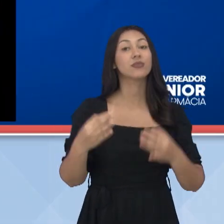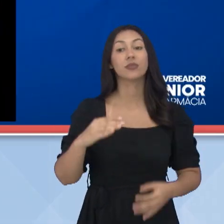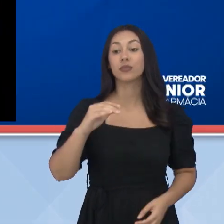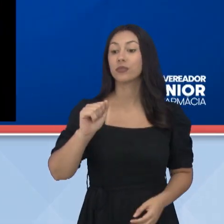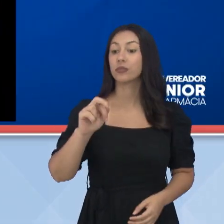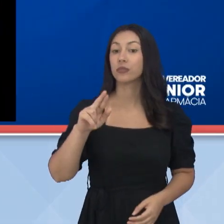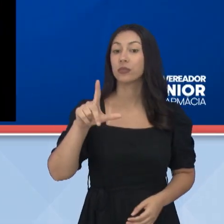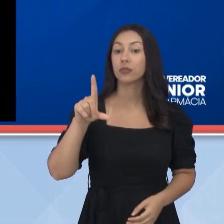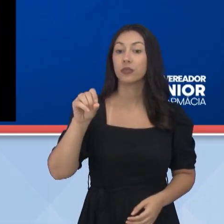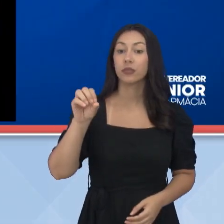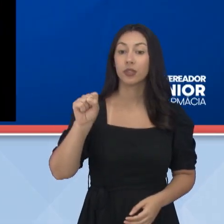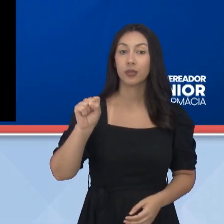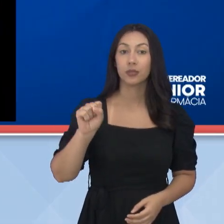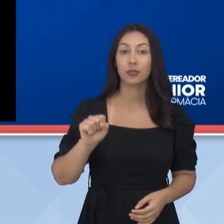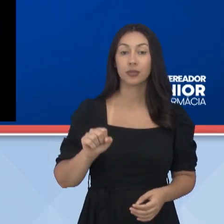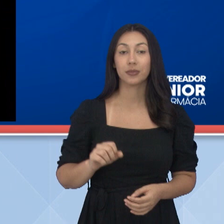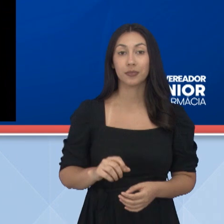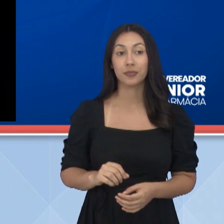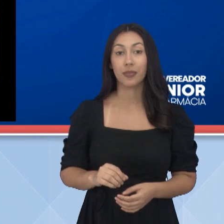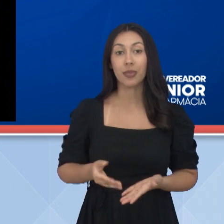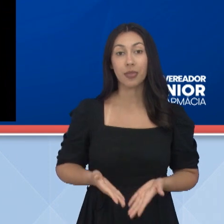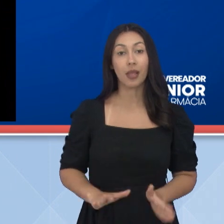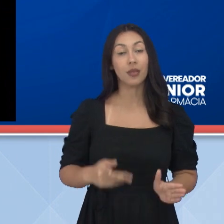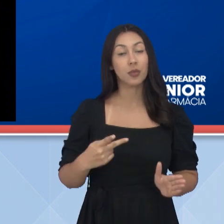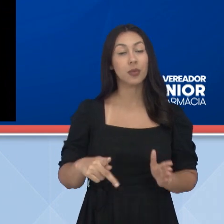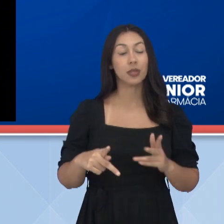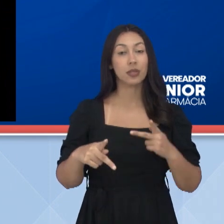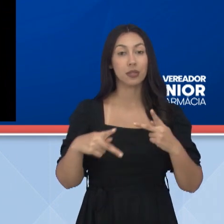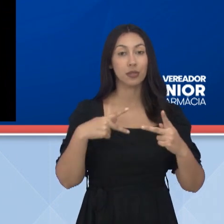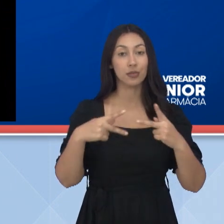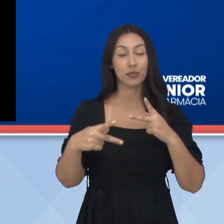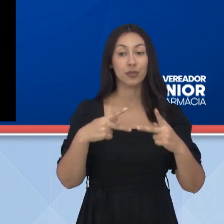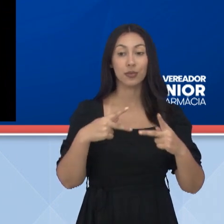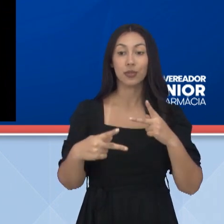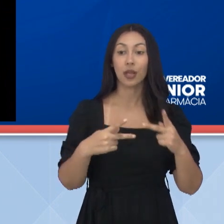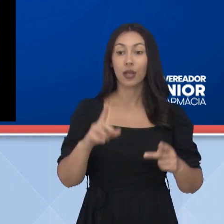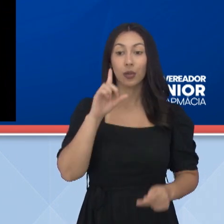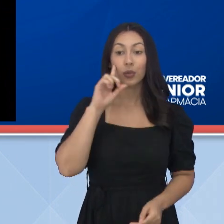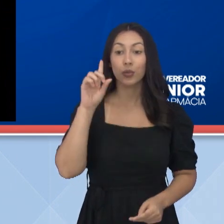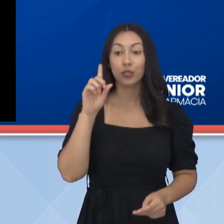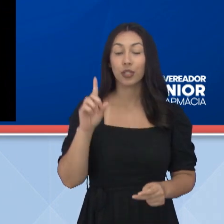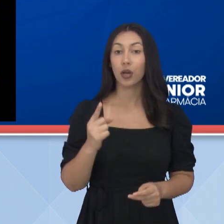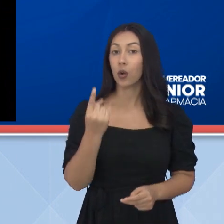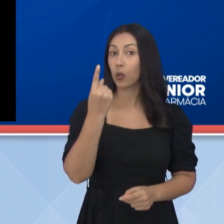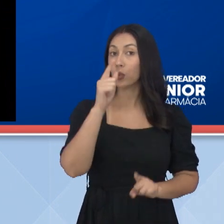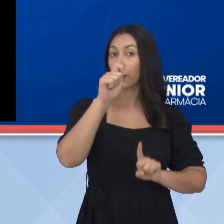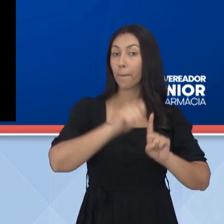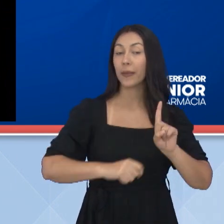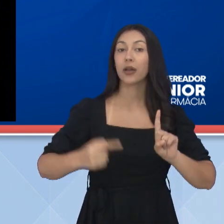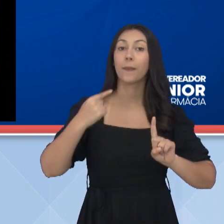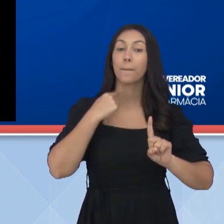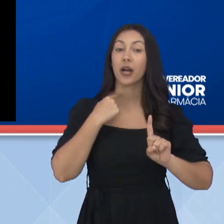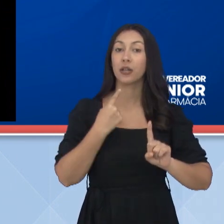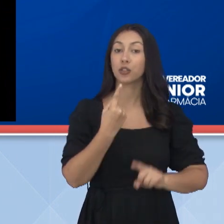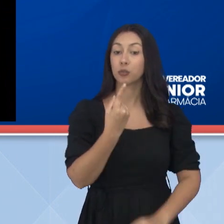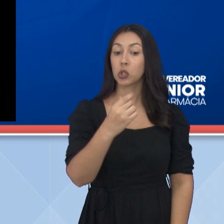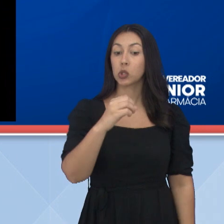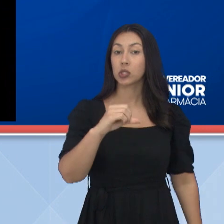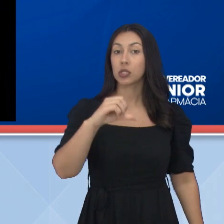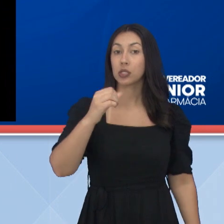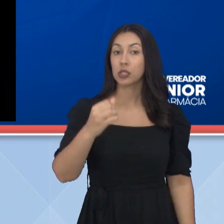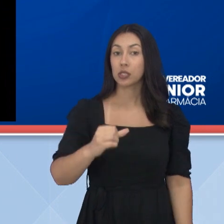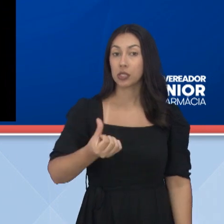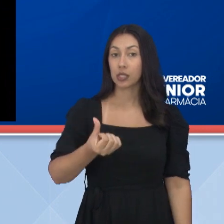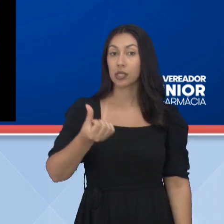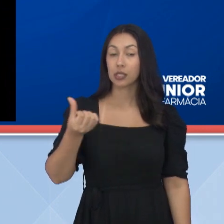Corrêa da Silva, nascido aqui em São José, no dia 1º de maio de 1966, filho do seu